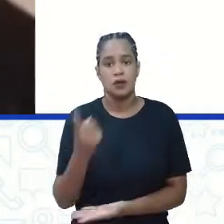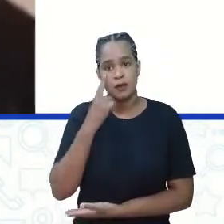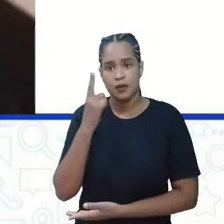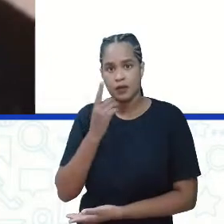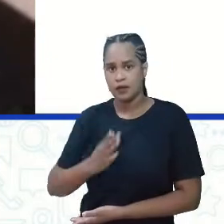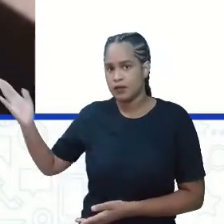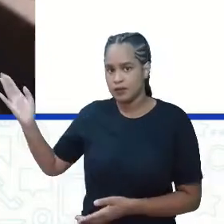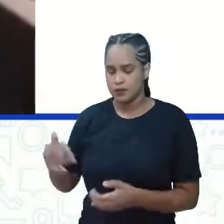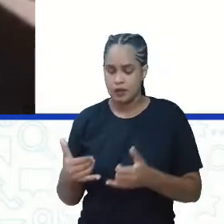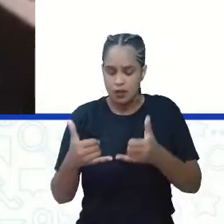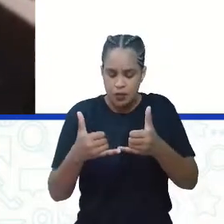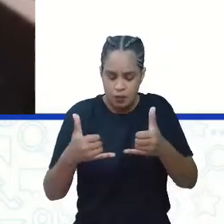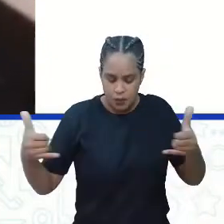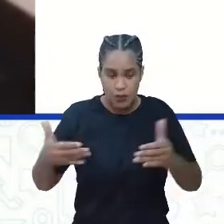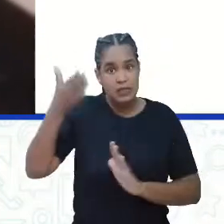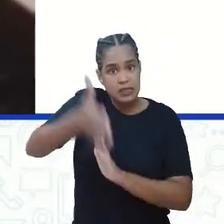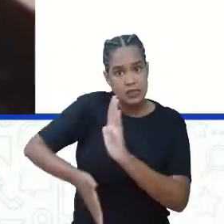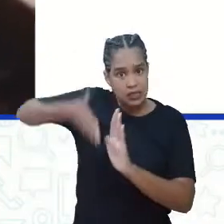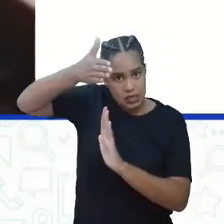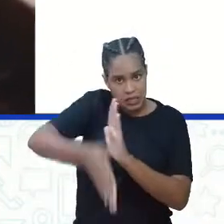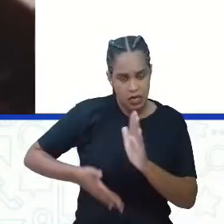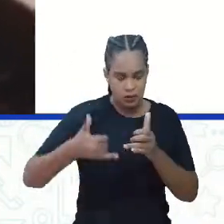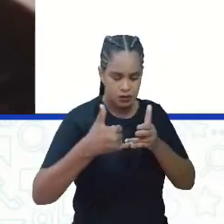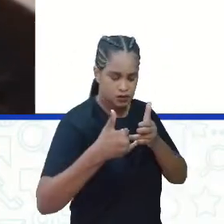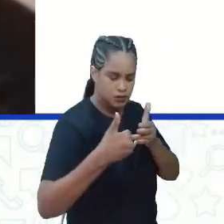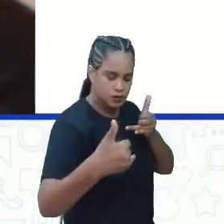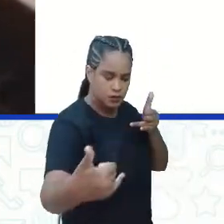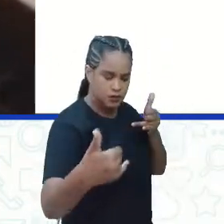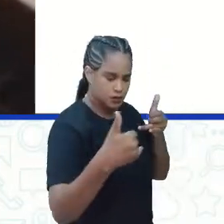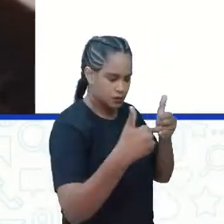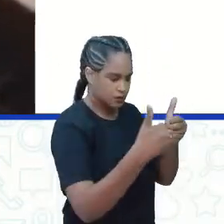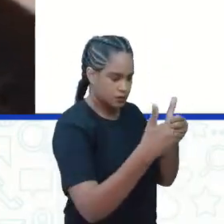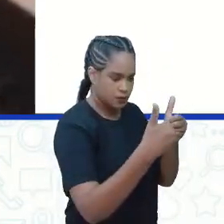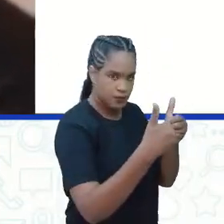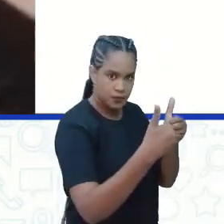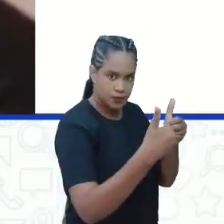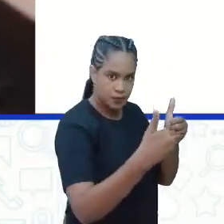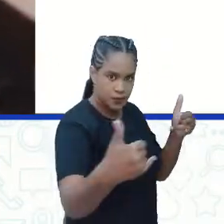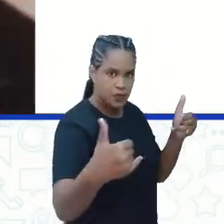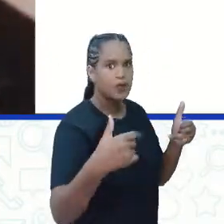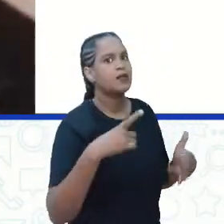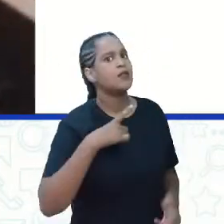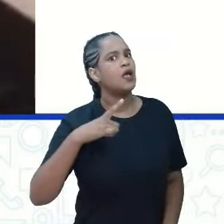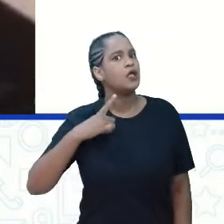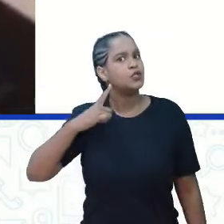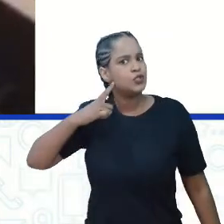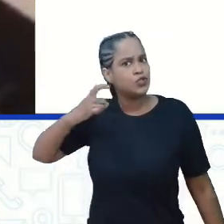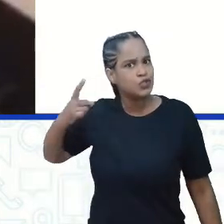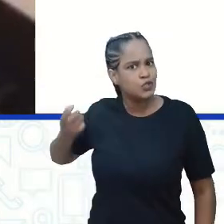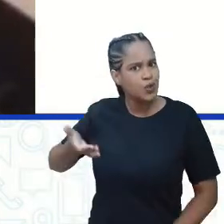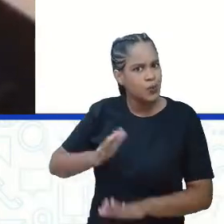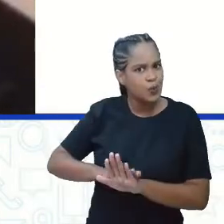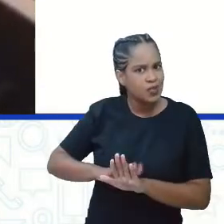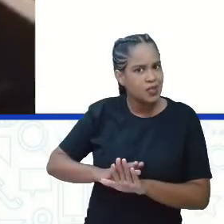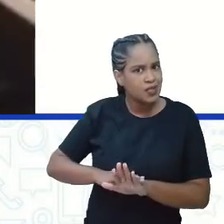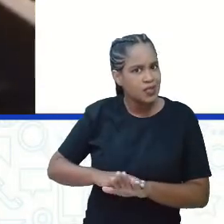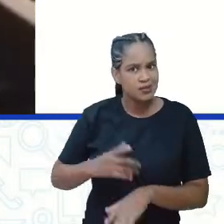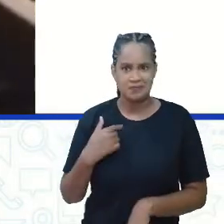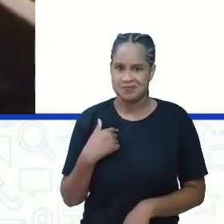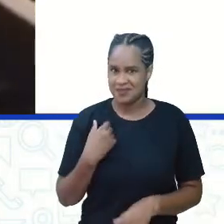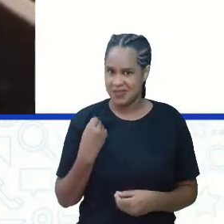ó, um trilhozinho do trem. Tá saindo um som, Billy? Olha os passarinhos. Tá não? Tô escutando